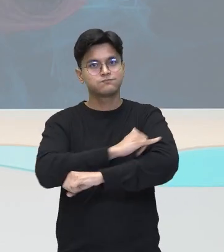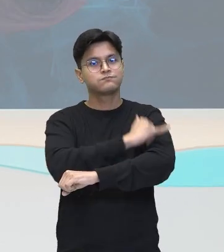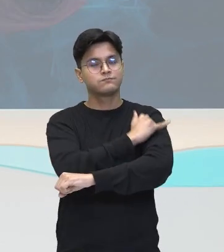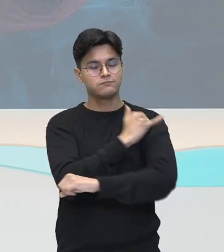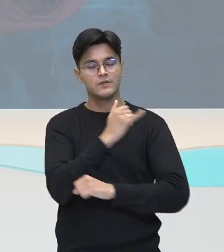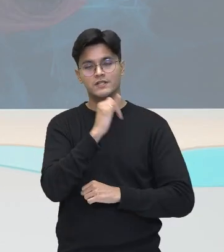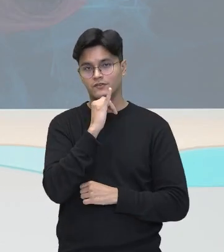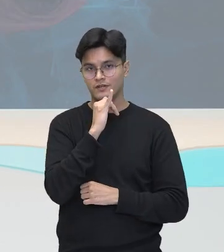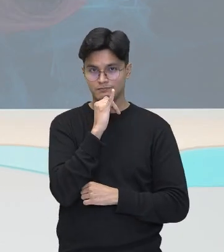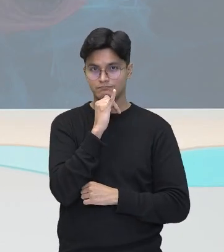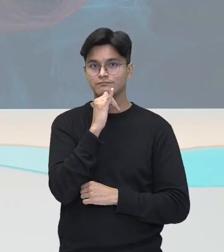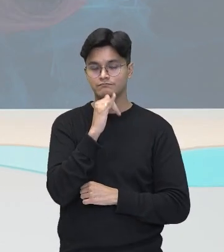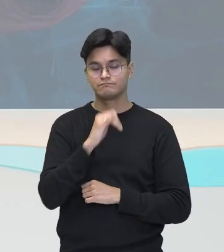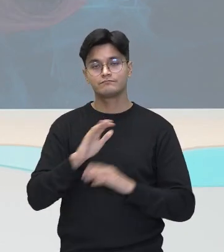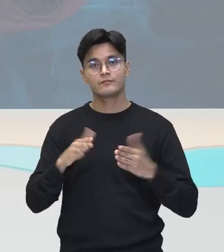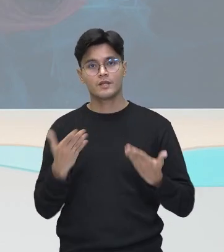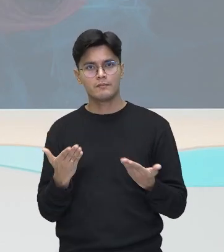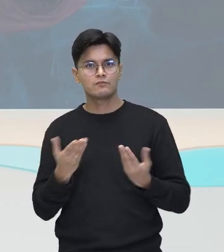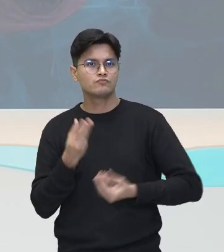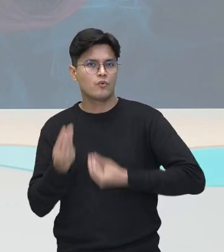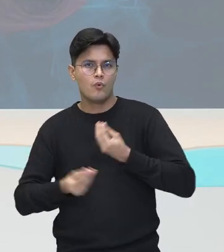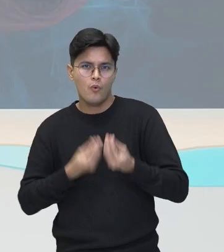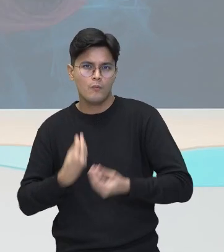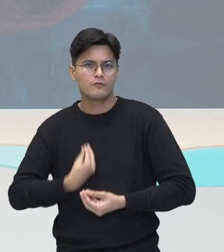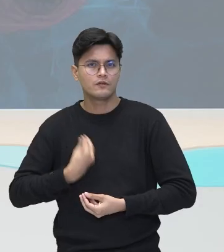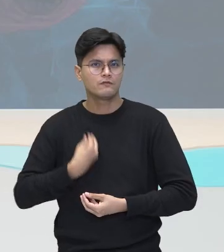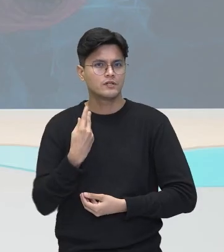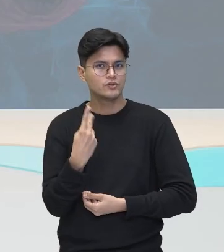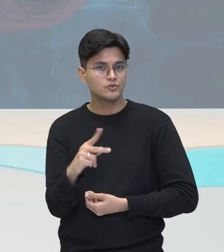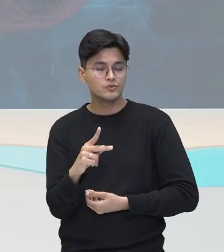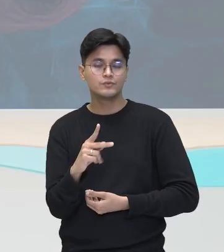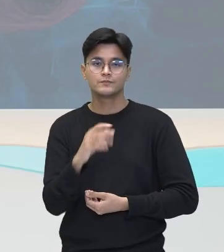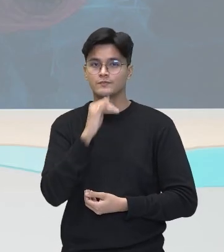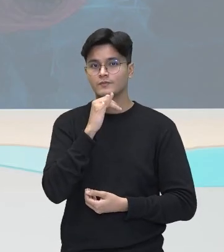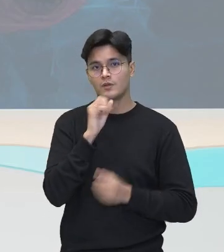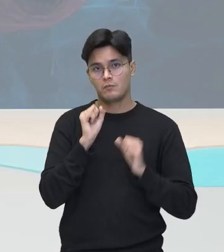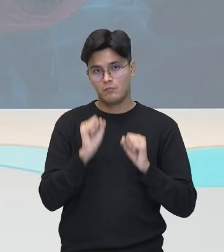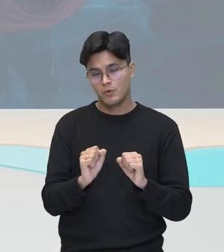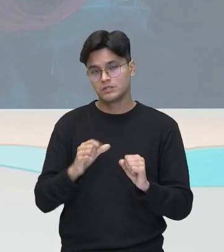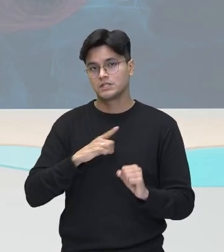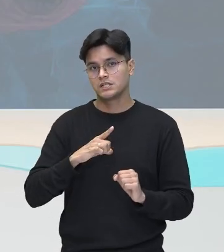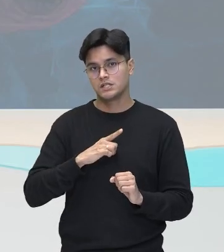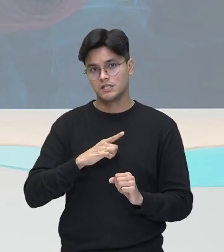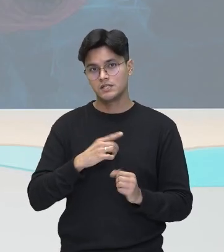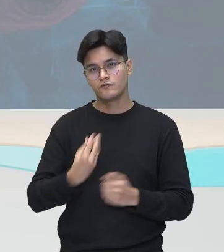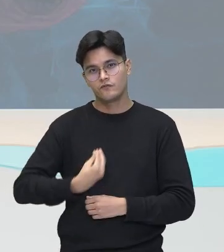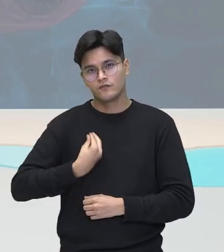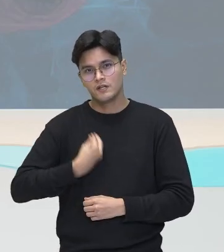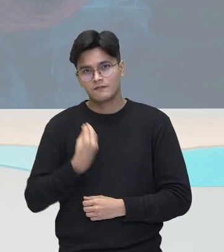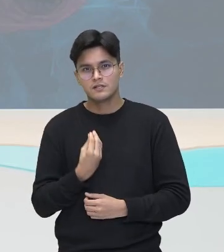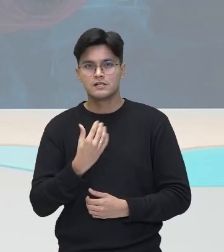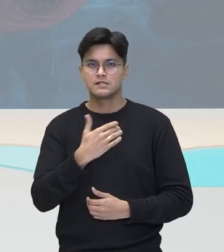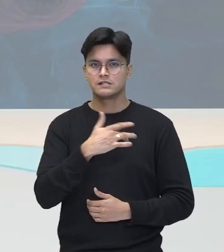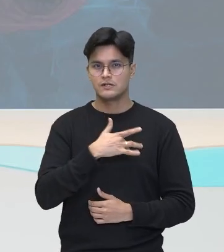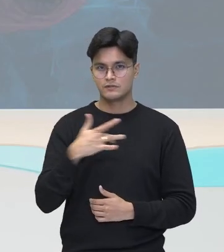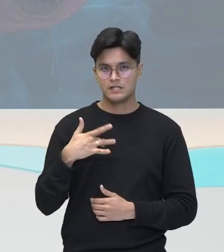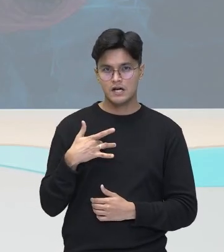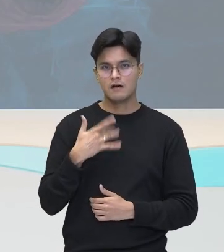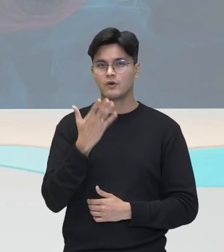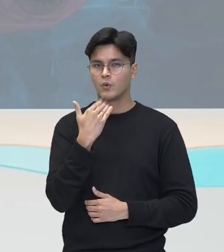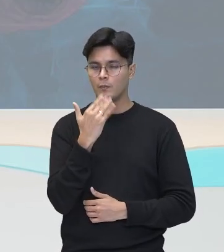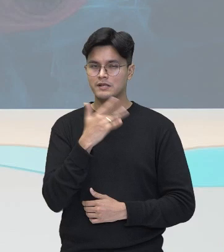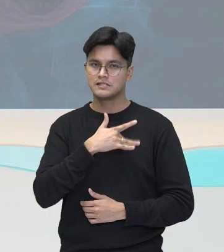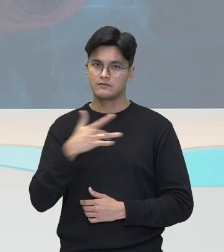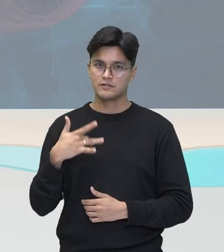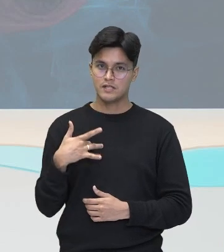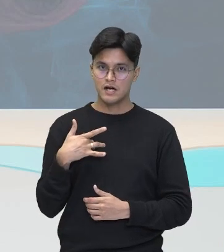também acontece. E o estilo de vida. Você pode ter um estilo de vida saudável, né? Ter uma alimentação saudável, bem equilibrada ou